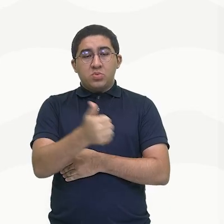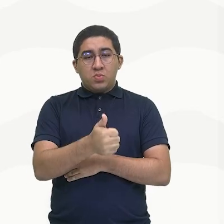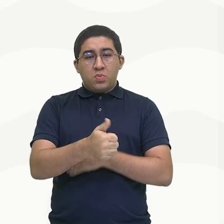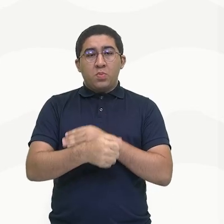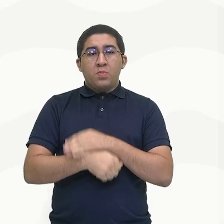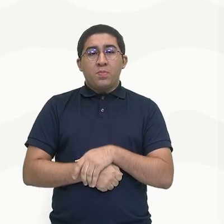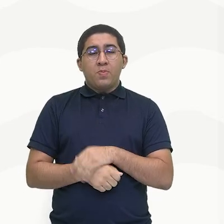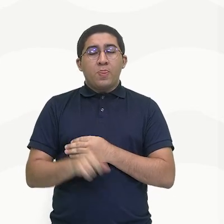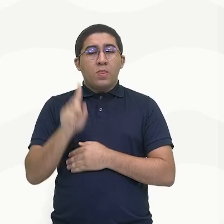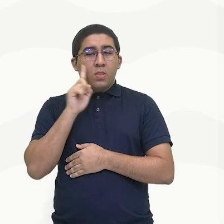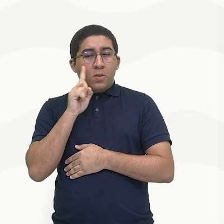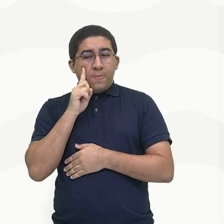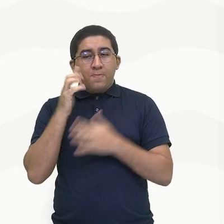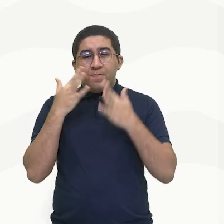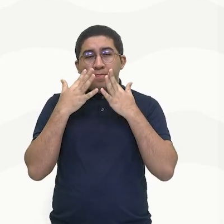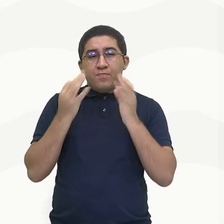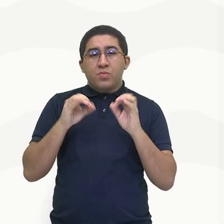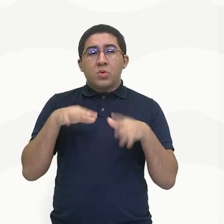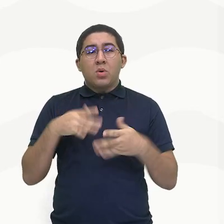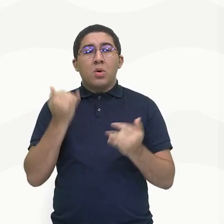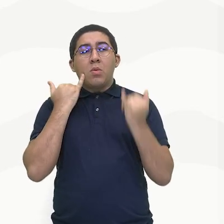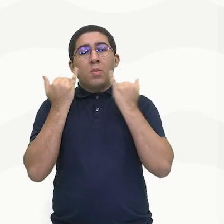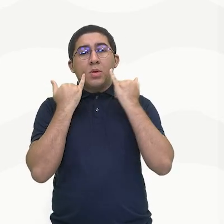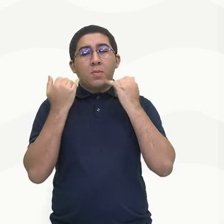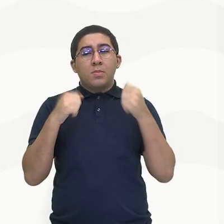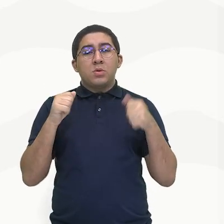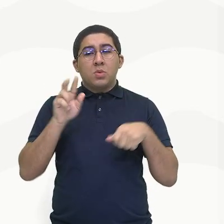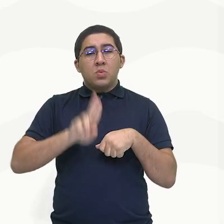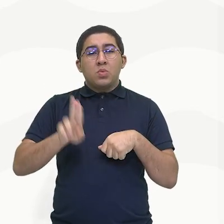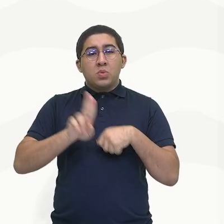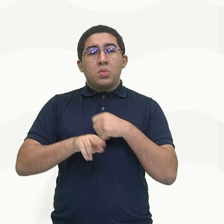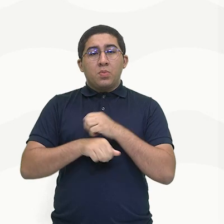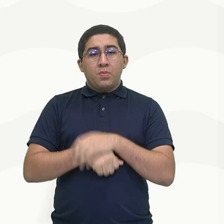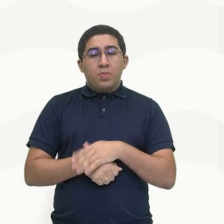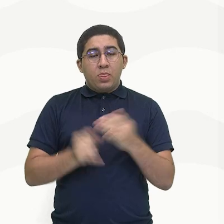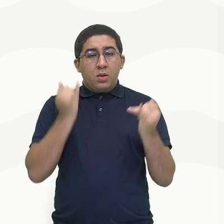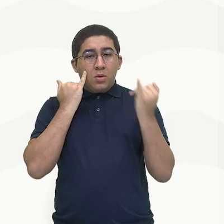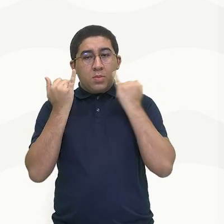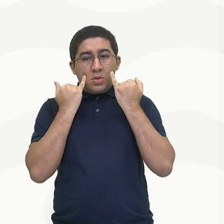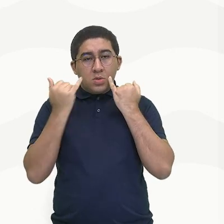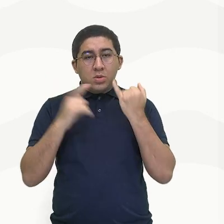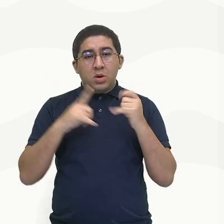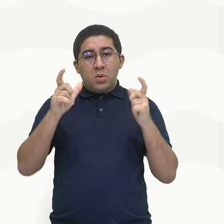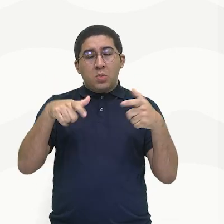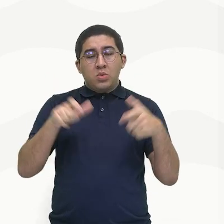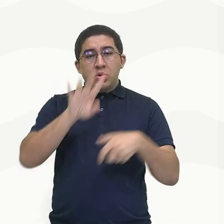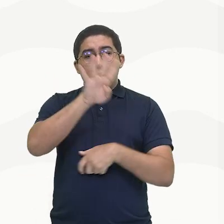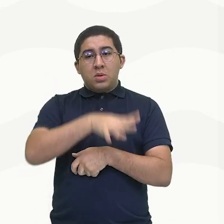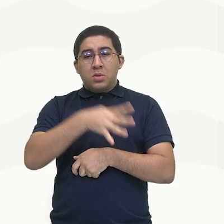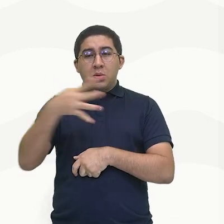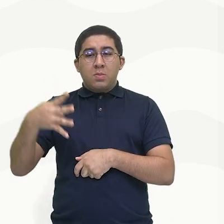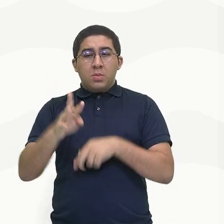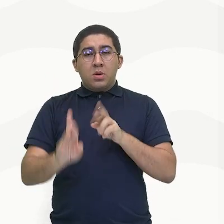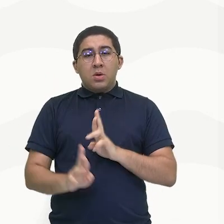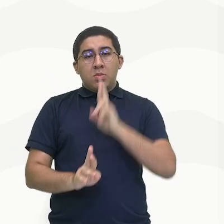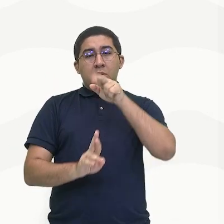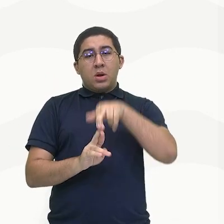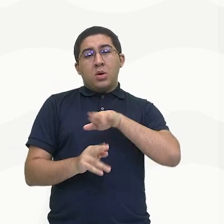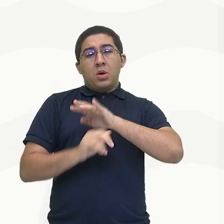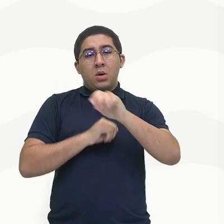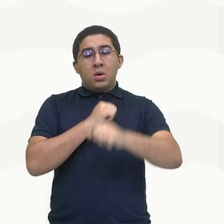só. Quais os dados que a gente tem que usar? Os dados que estão lá na tabela, referente aos anos